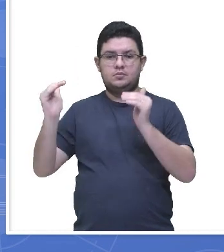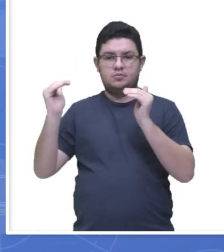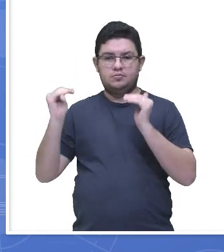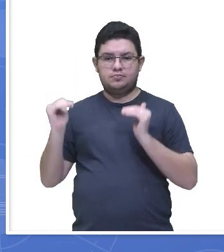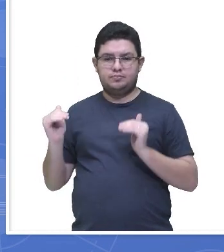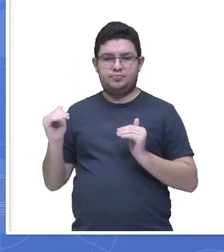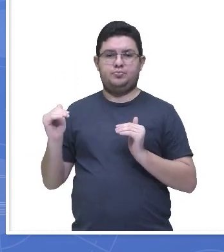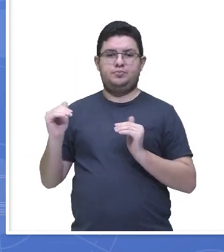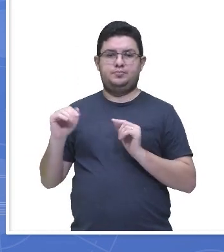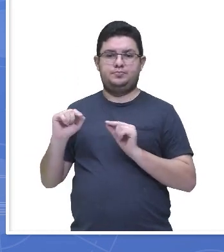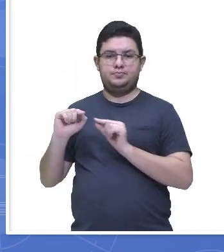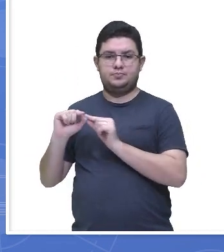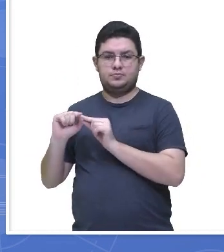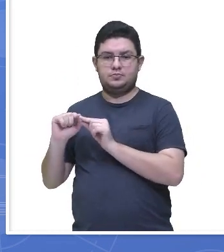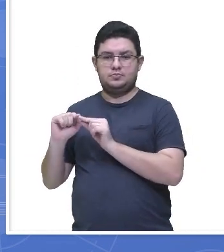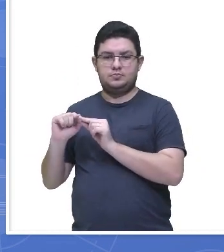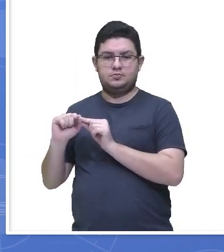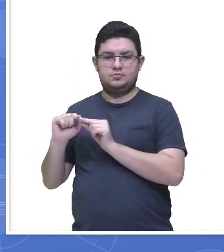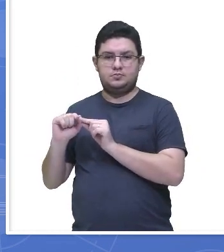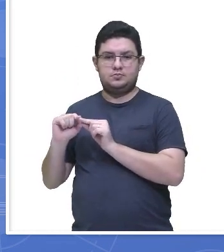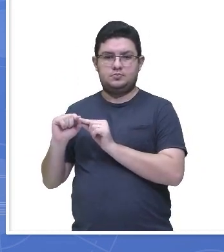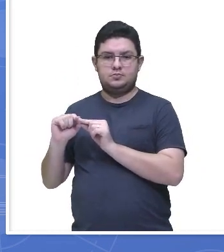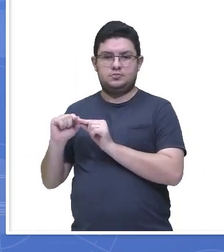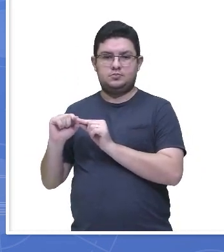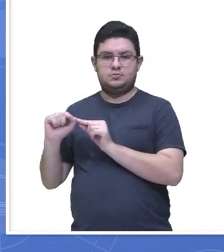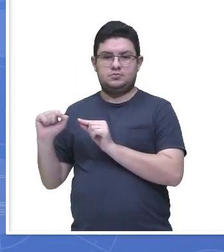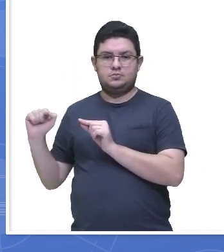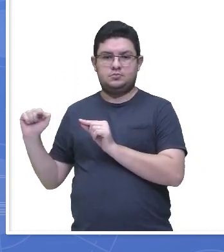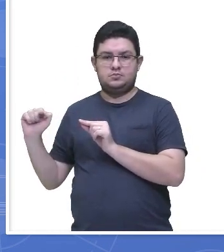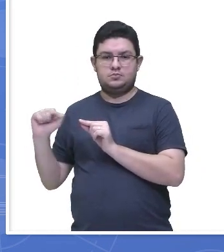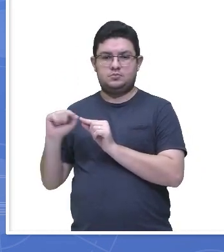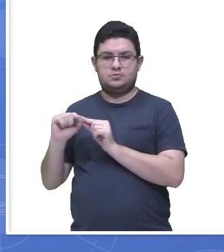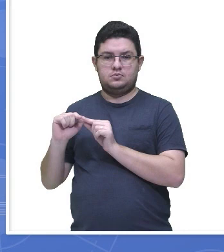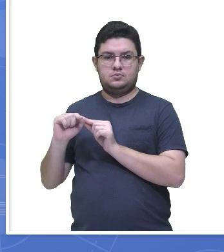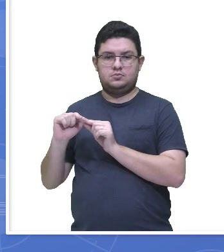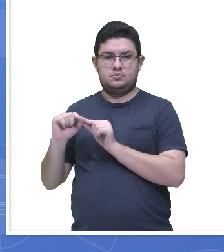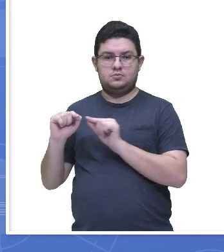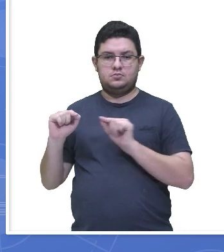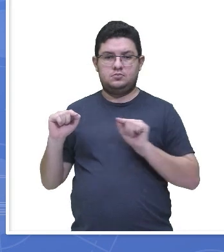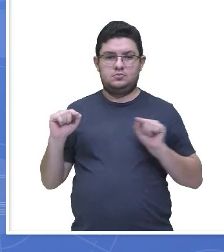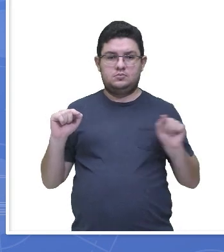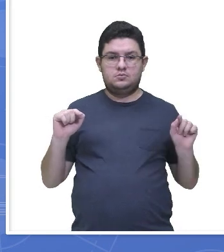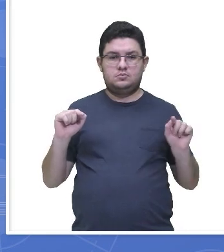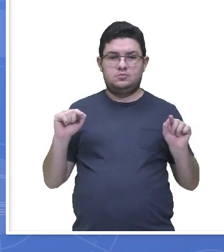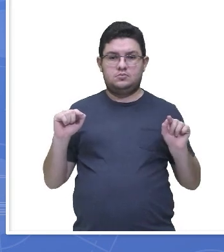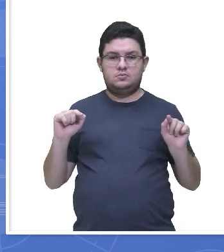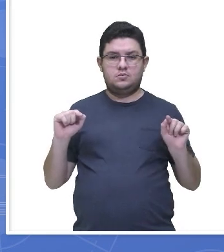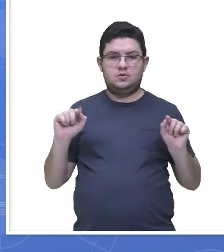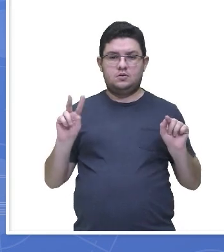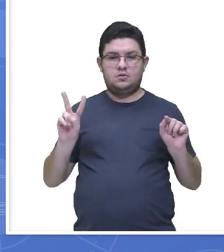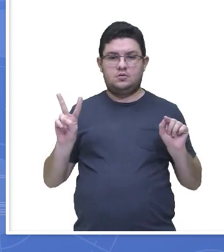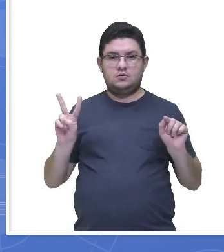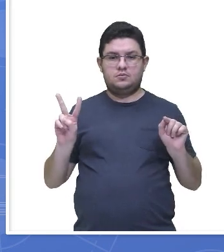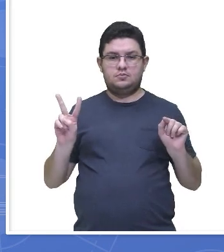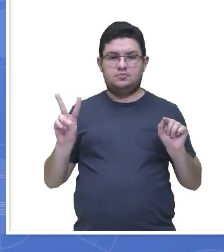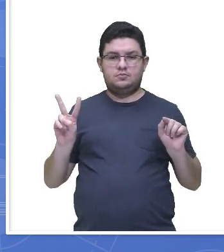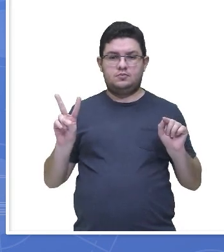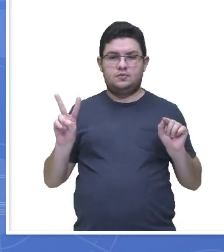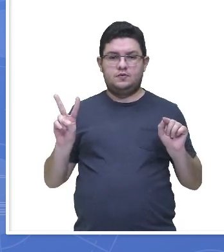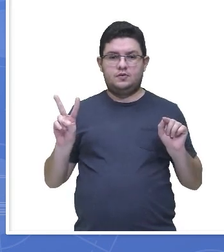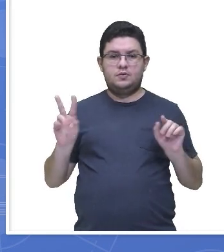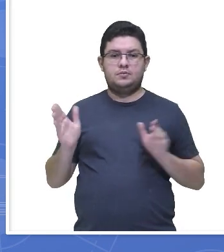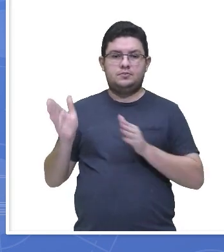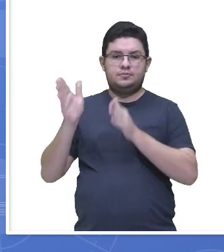de valor negativo, né? Se aqui é o zero, né? Todos os valores para cá são valores negativos. Então aí eu tenho uma